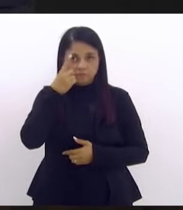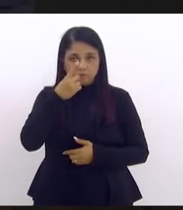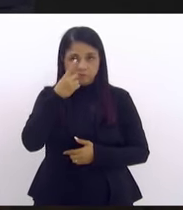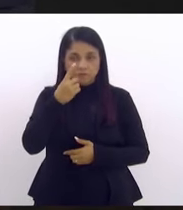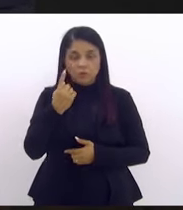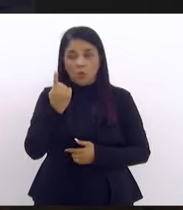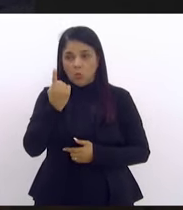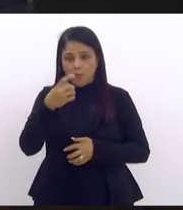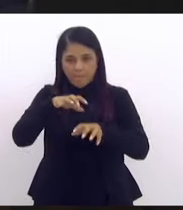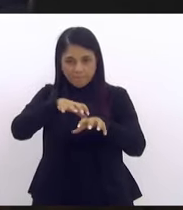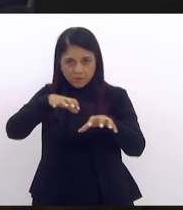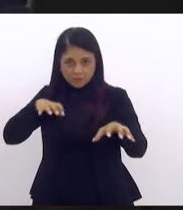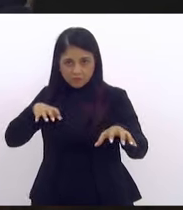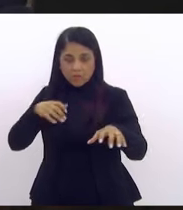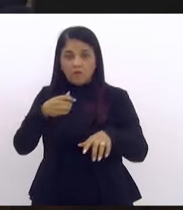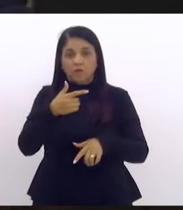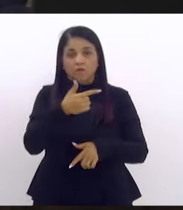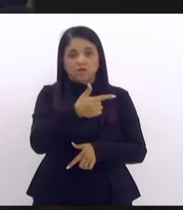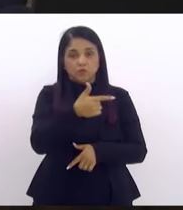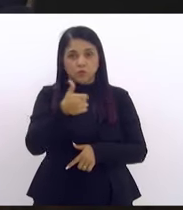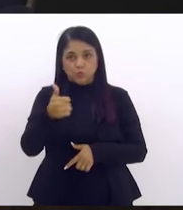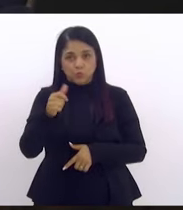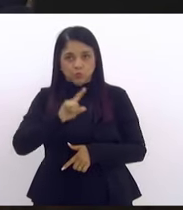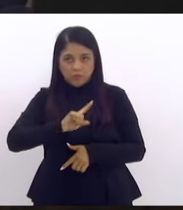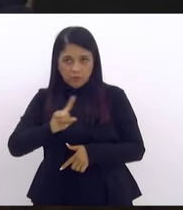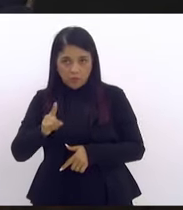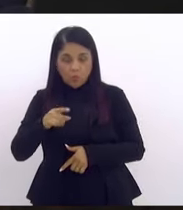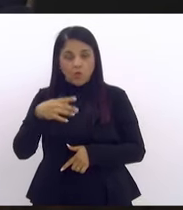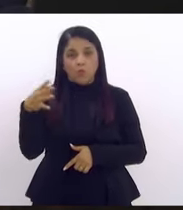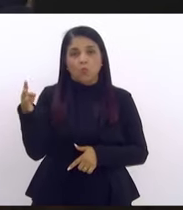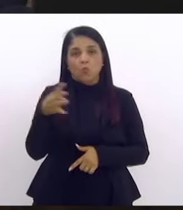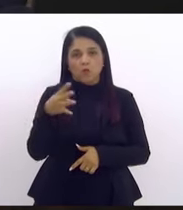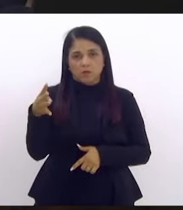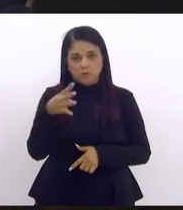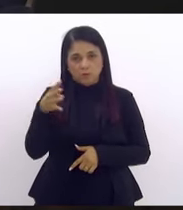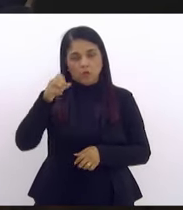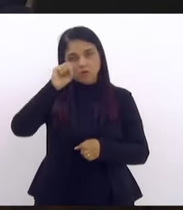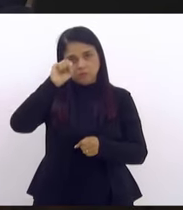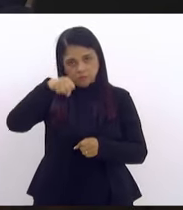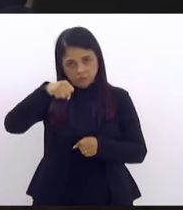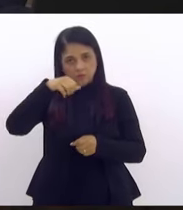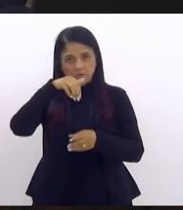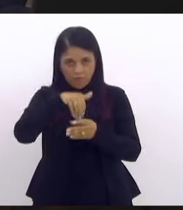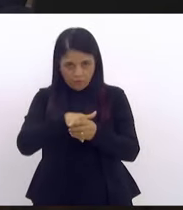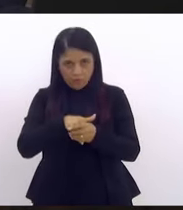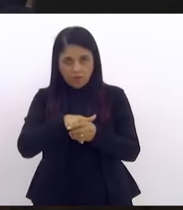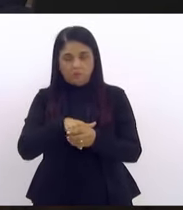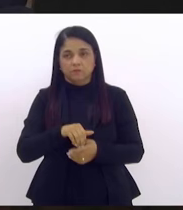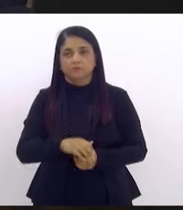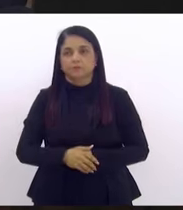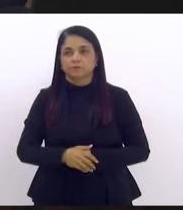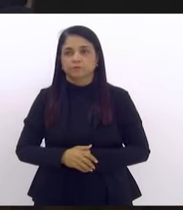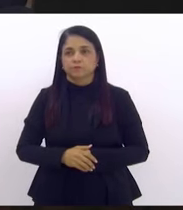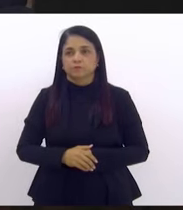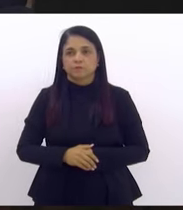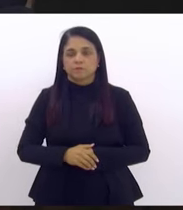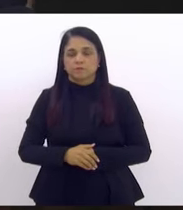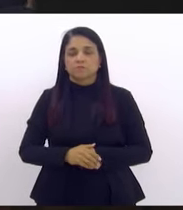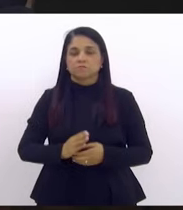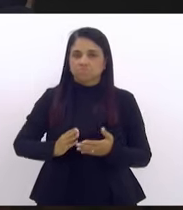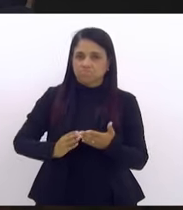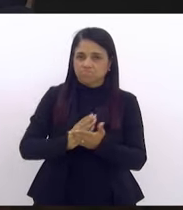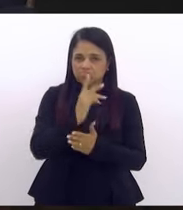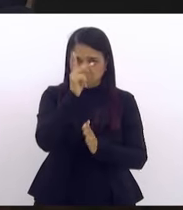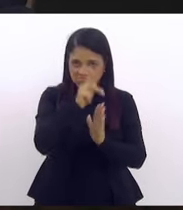uma abstenção, 21 votos não e 44 votos sim. O projeto foi